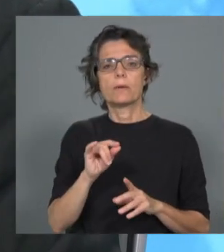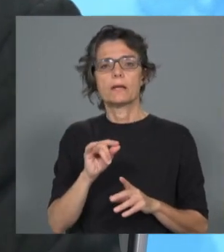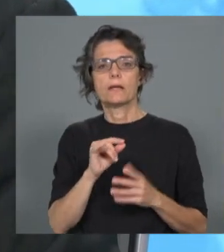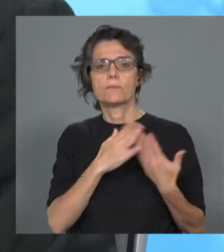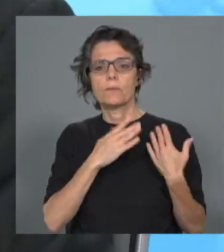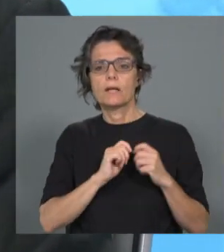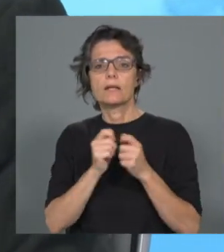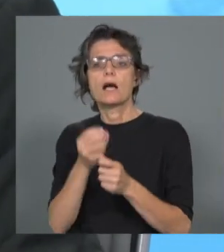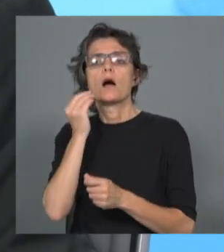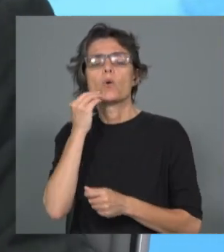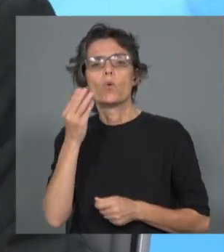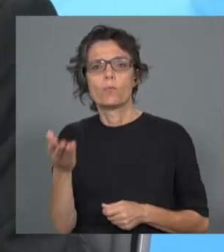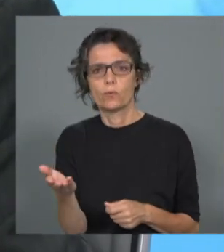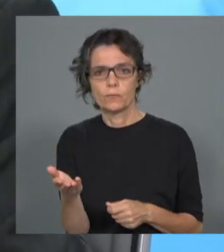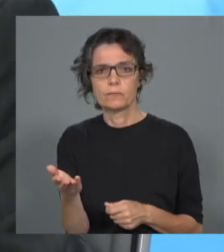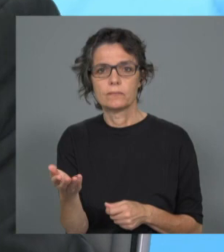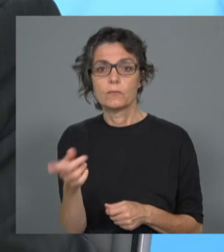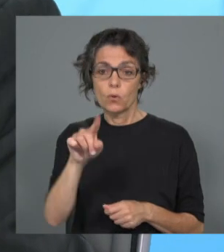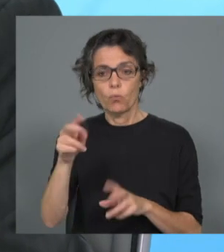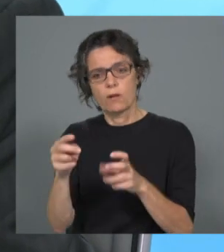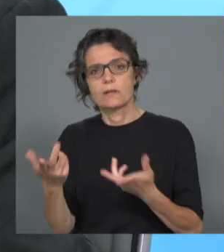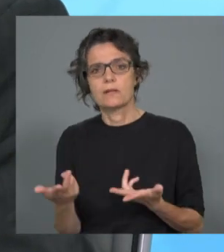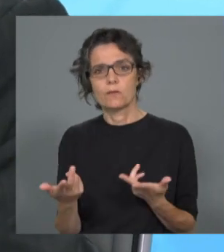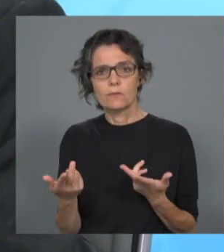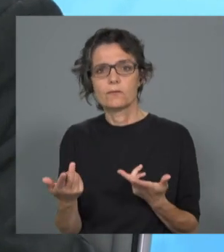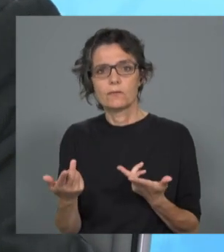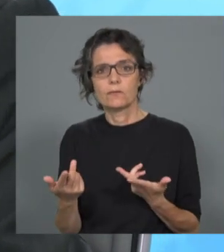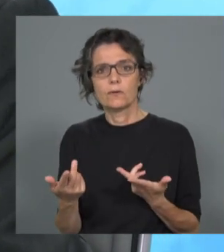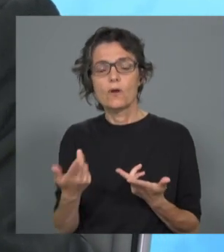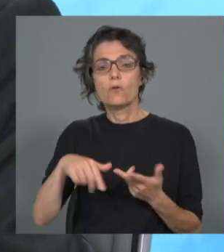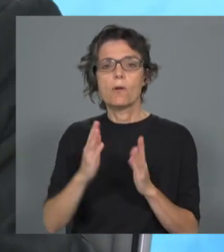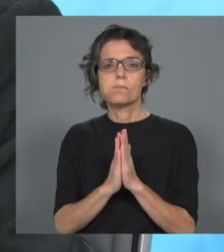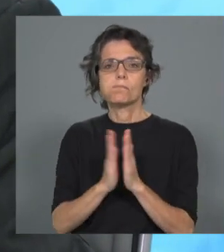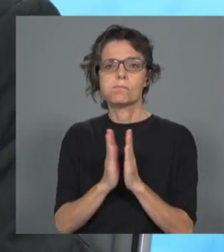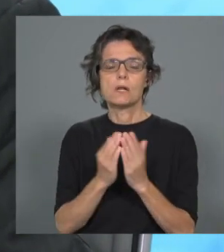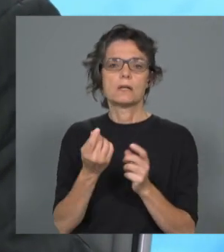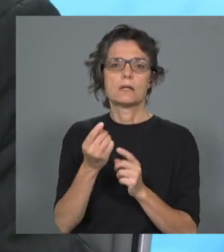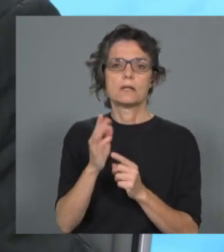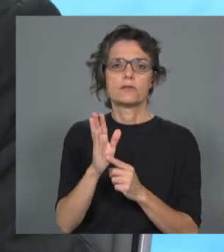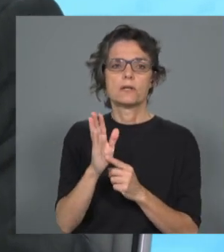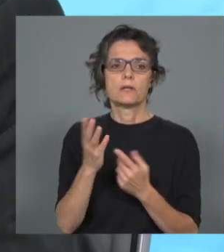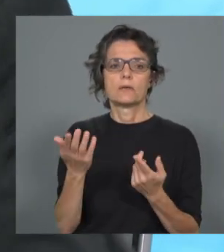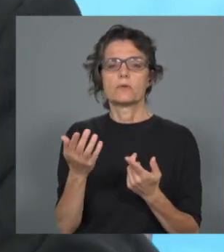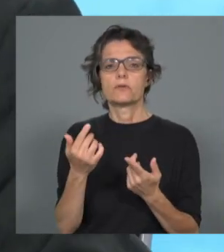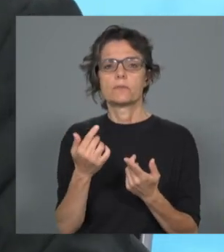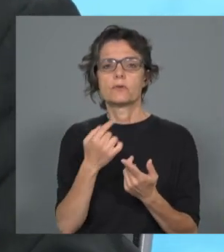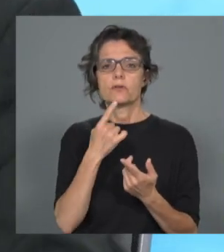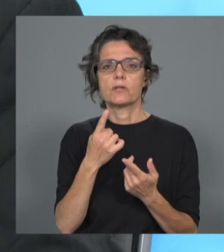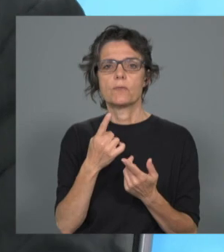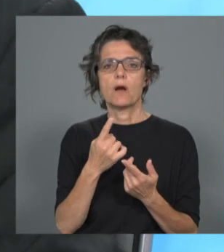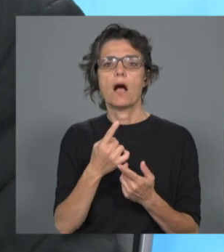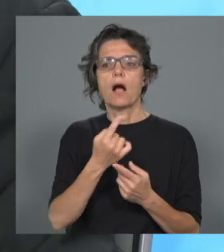Igreja nós na Igreja não precisamos que cada um, e isso até não faz sentido, exerça um